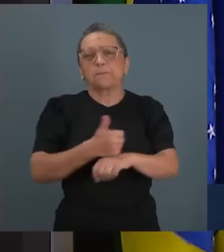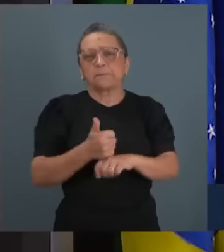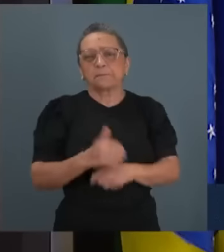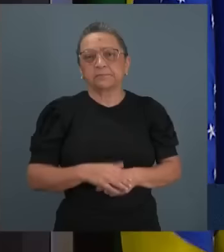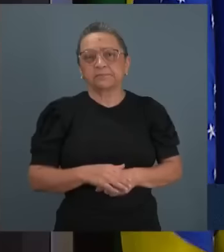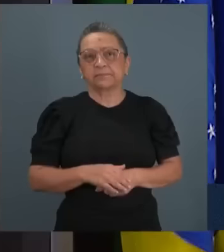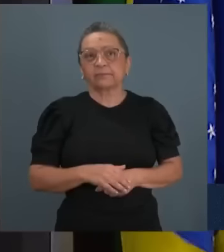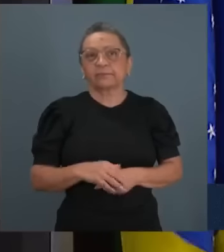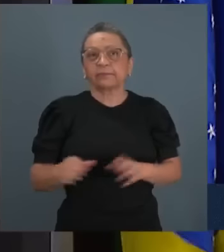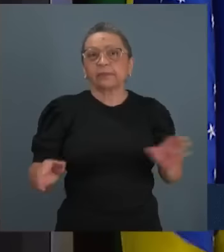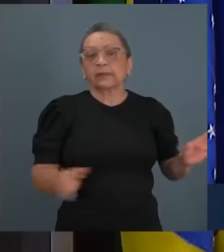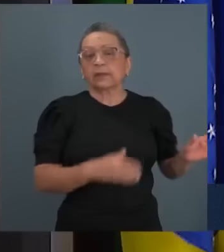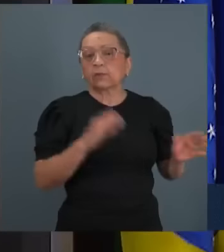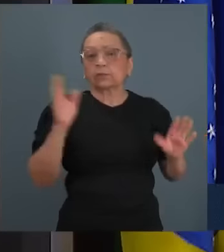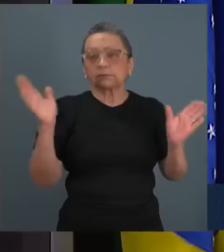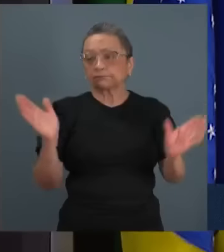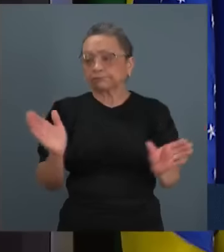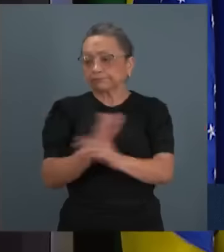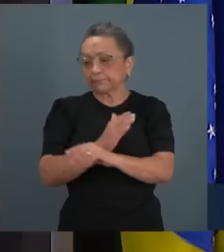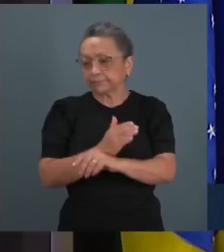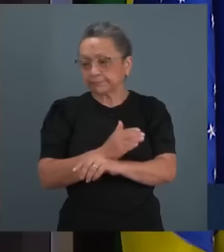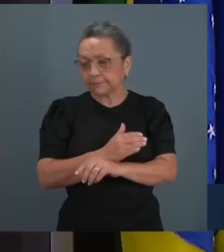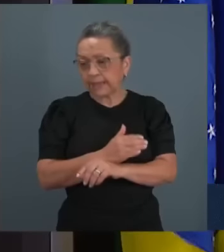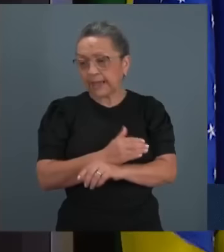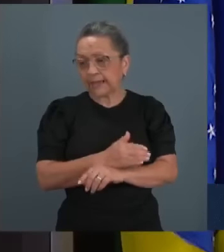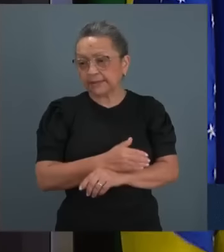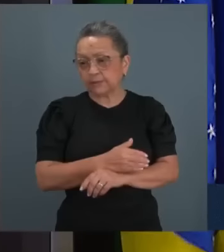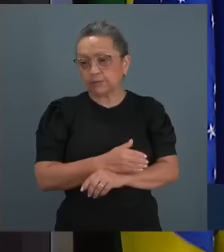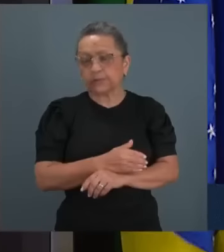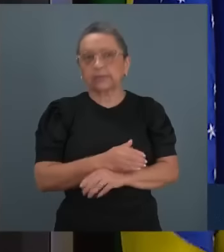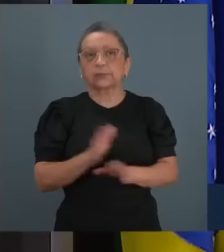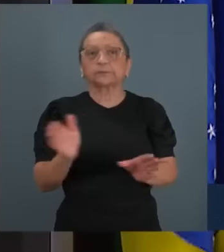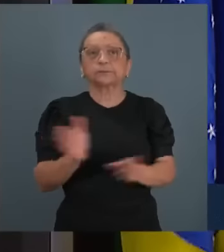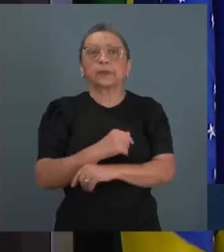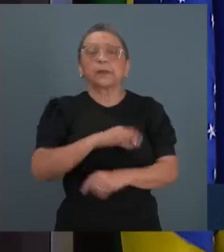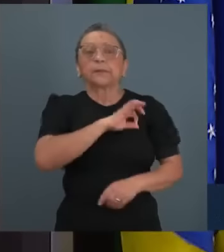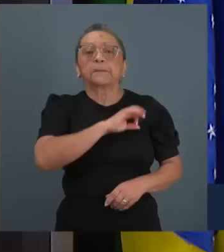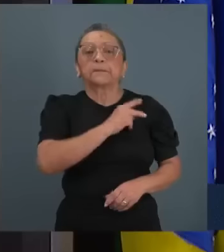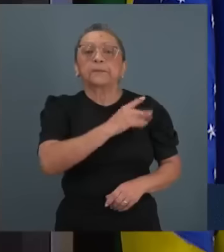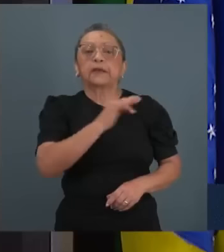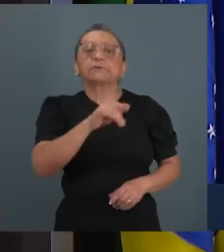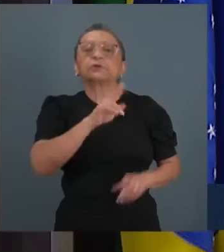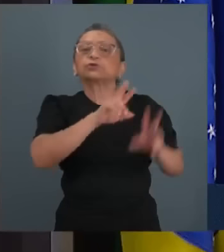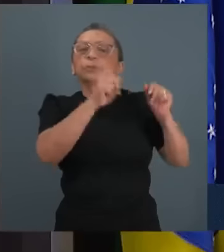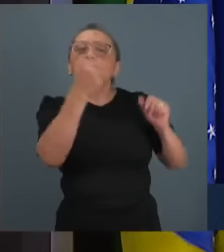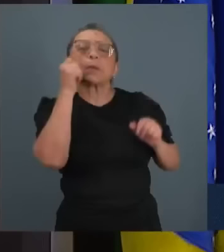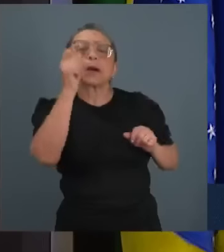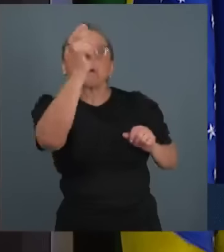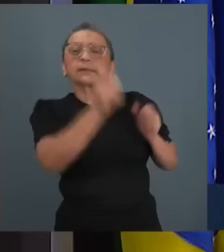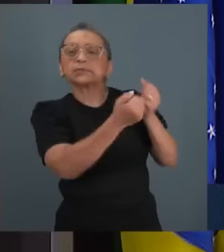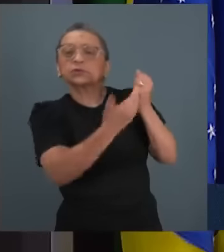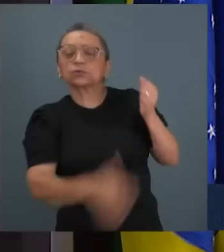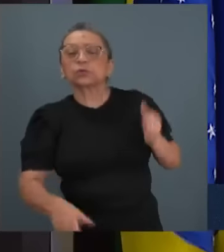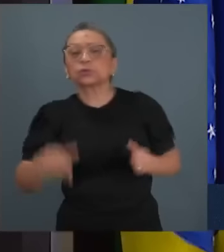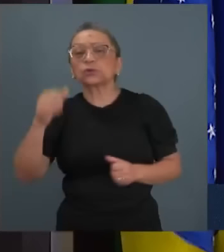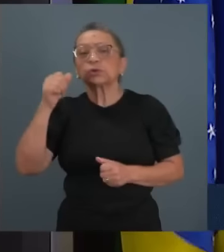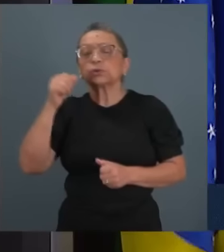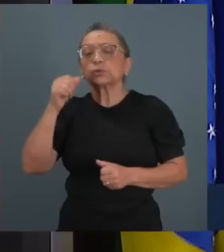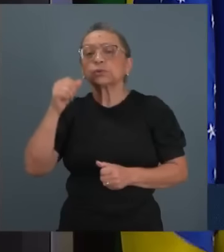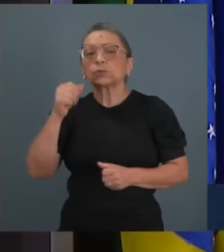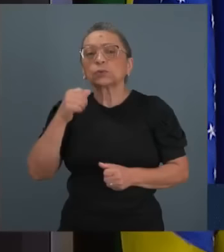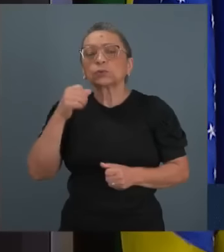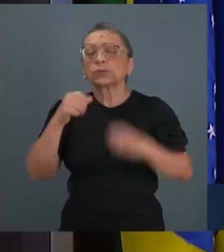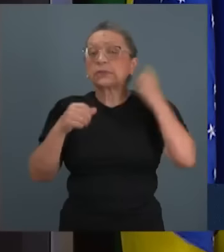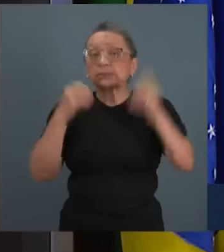A ação imediata da Polícia Federal sobre uma assessora de Arthur Lira foi o sinal da chantagem de um